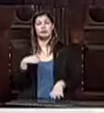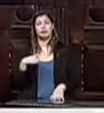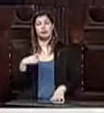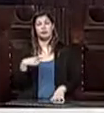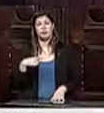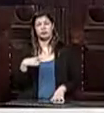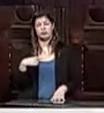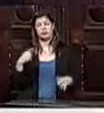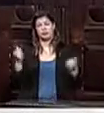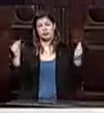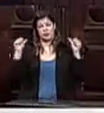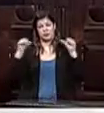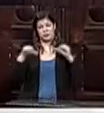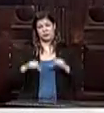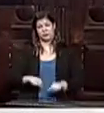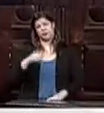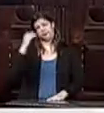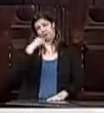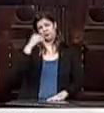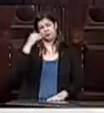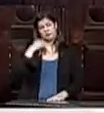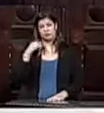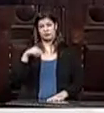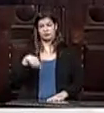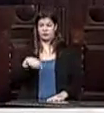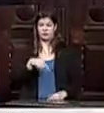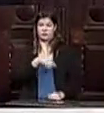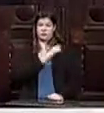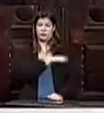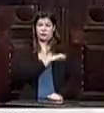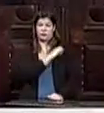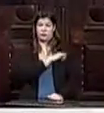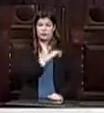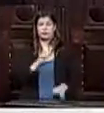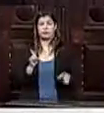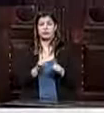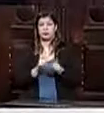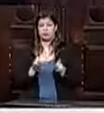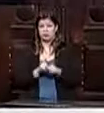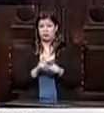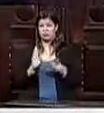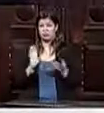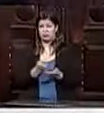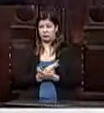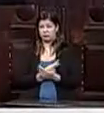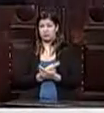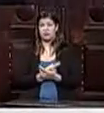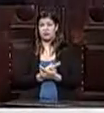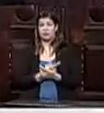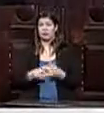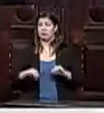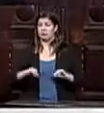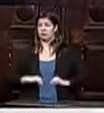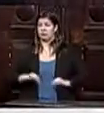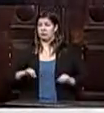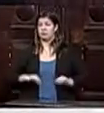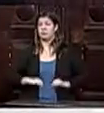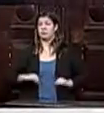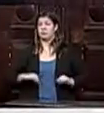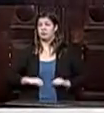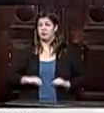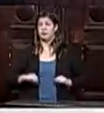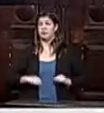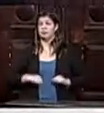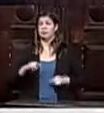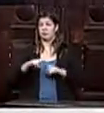ao enfraquecimento cada vez maior do governo. E, atrás disso, está sofrendo